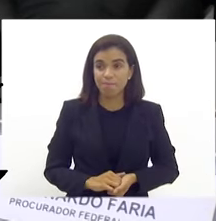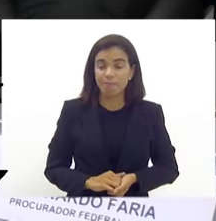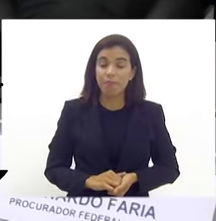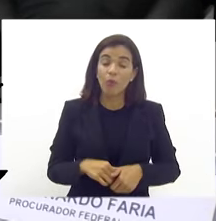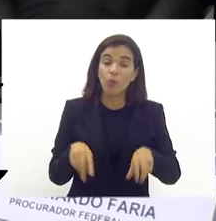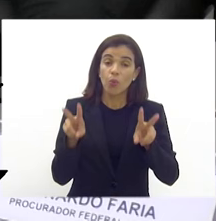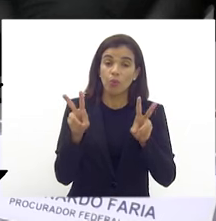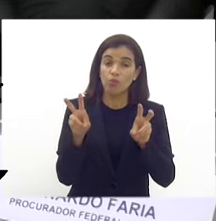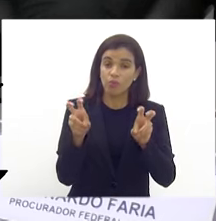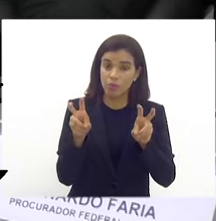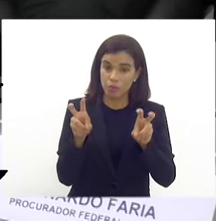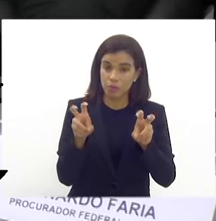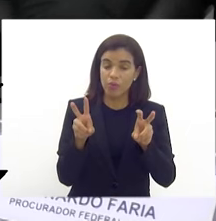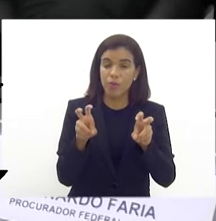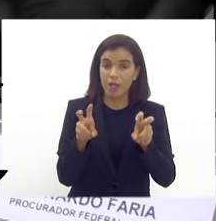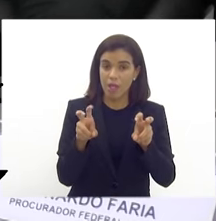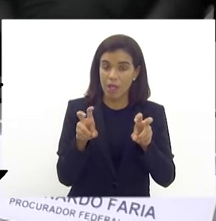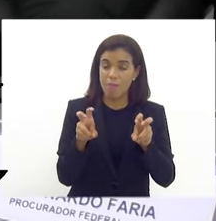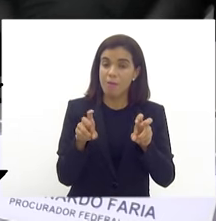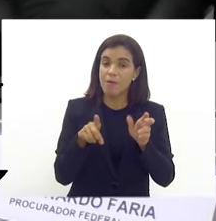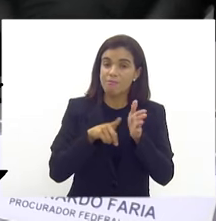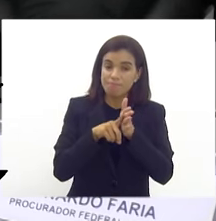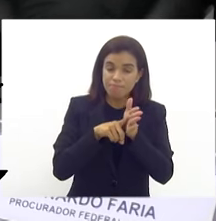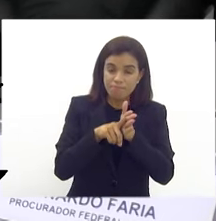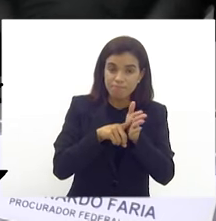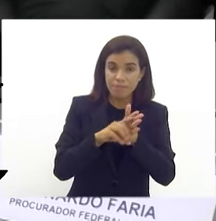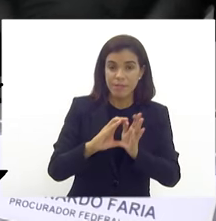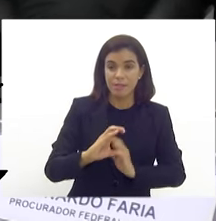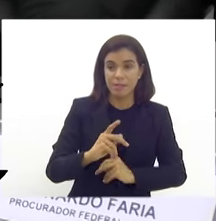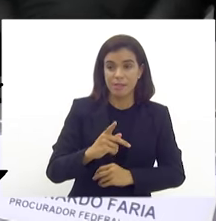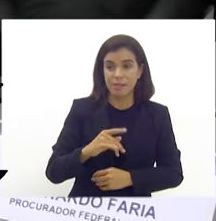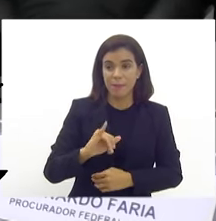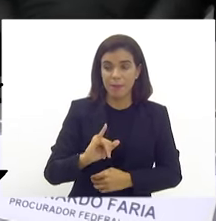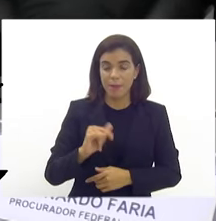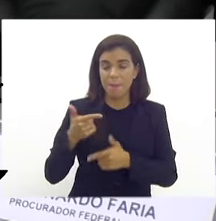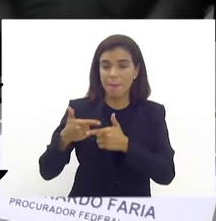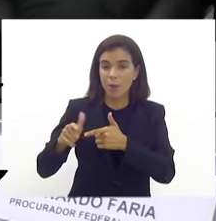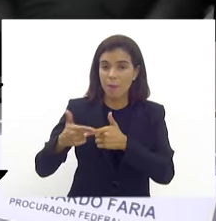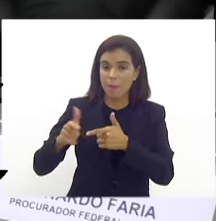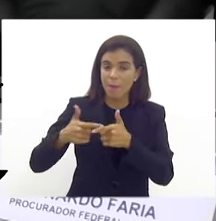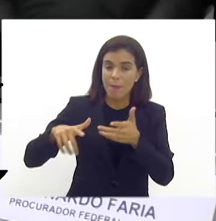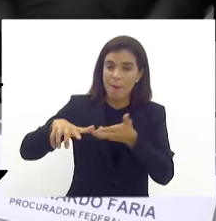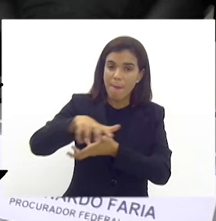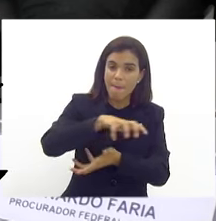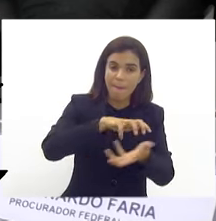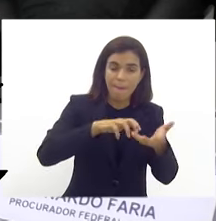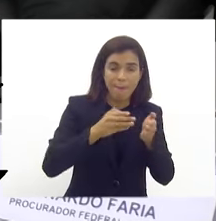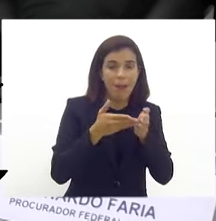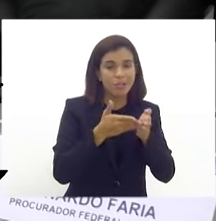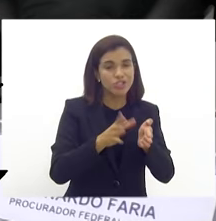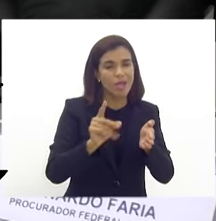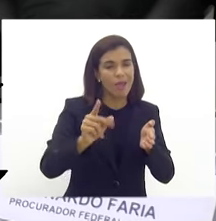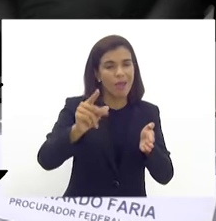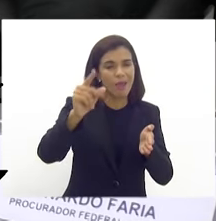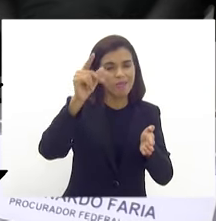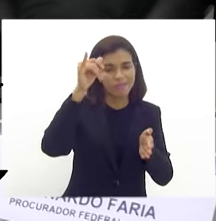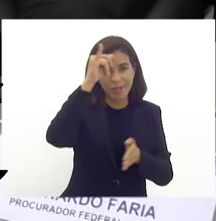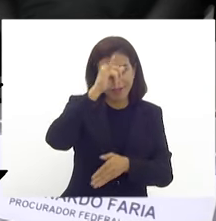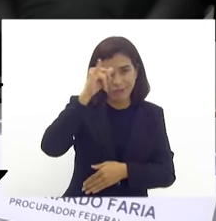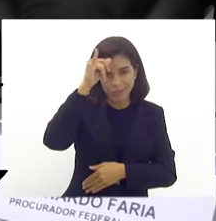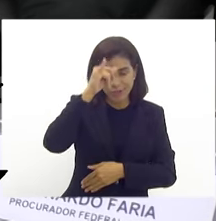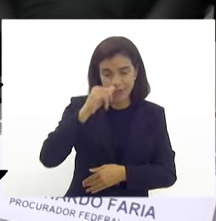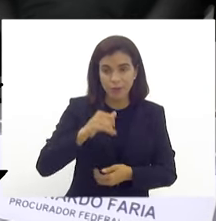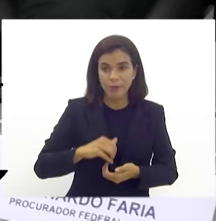tema objeto dessa CPI é fundamental esse problema das embarcações não é novo ele é muito antigo e de fato